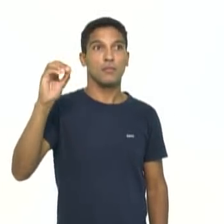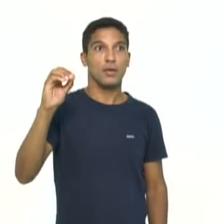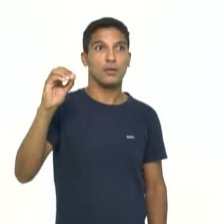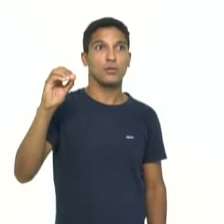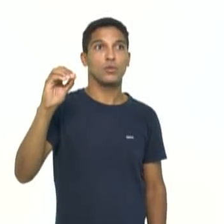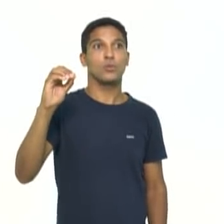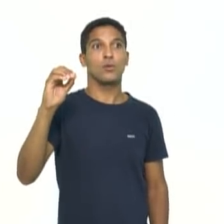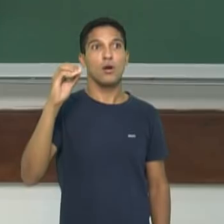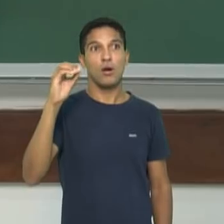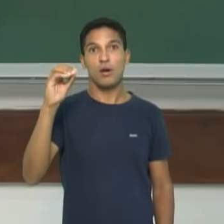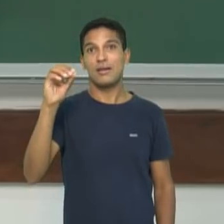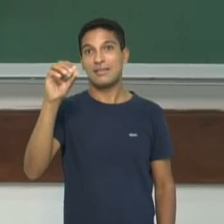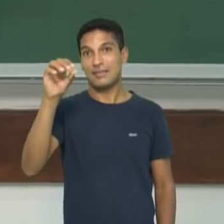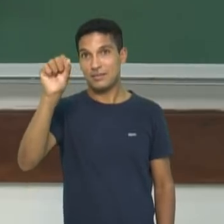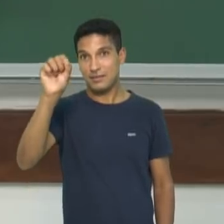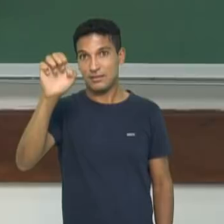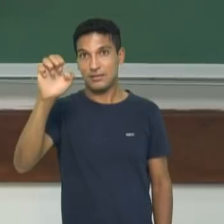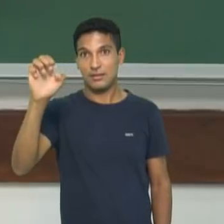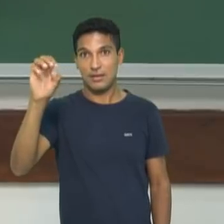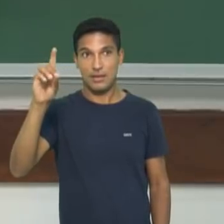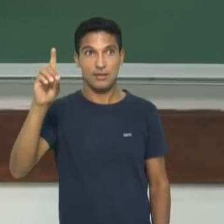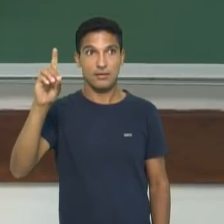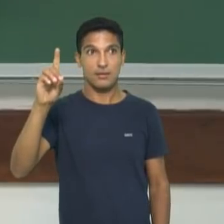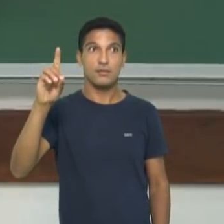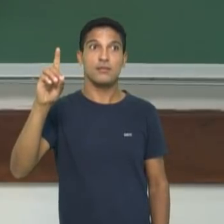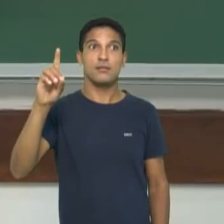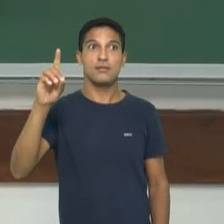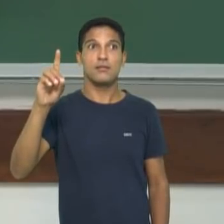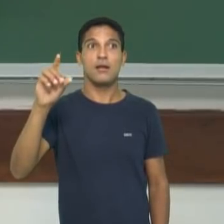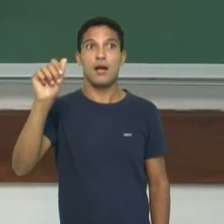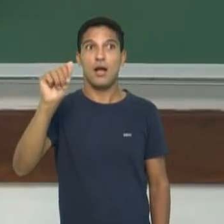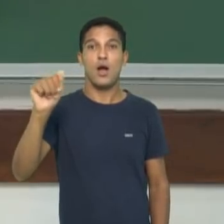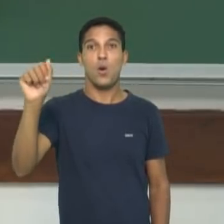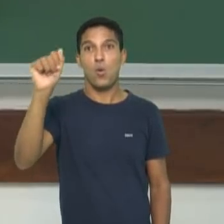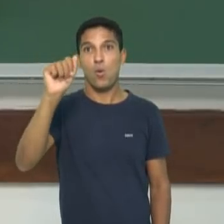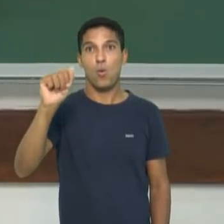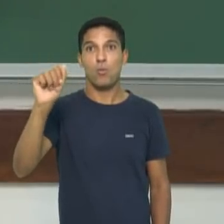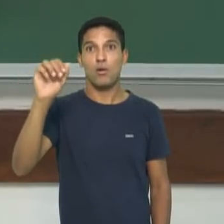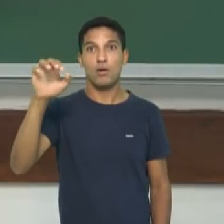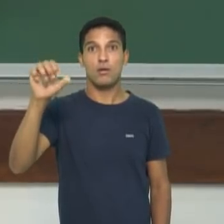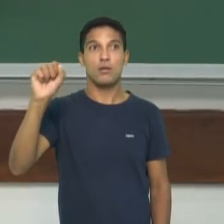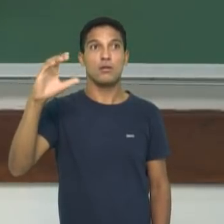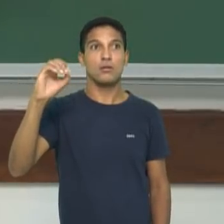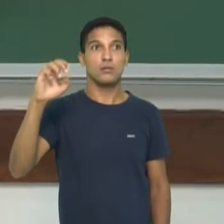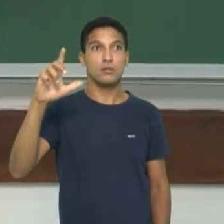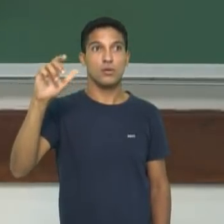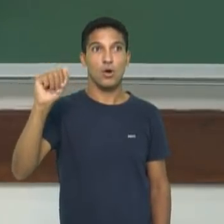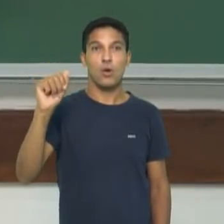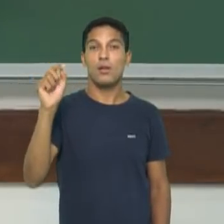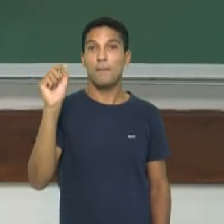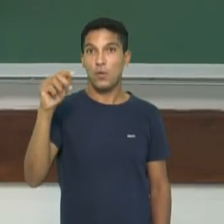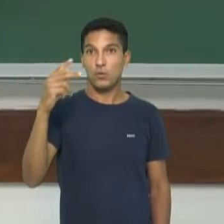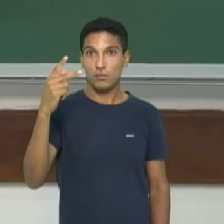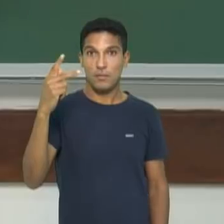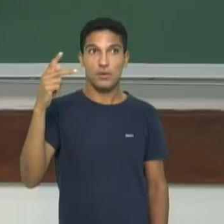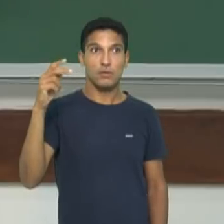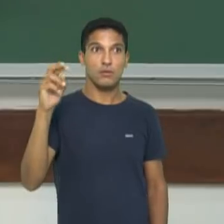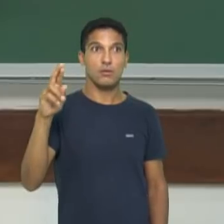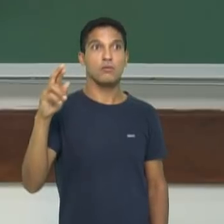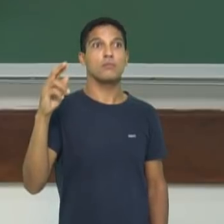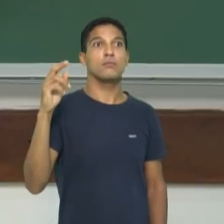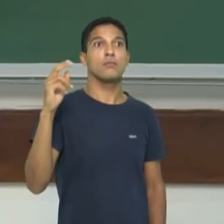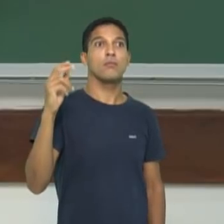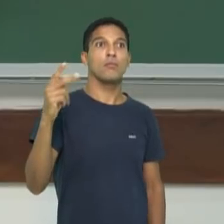semanadoconhecimento@escola.pr.gov.br. Assim, a SED consegue ver as fotos, a professora também, e daí as melhores, ou melhor, as